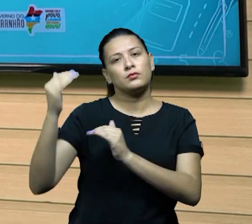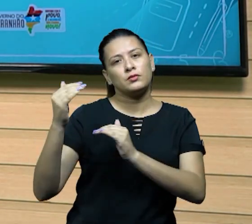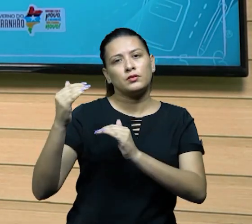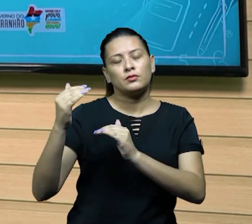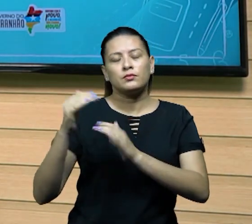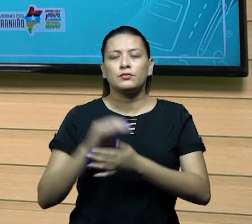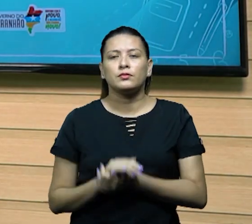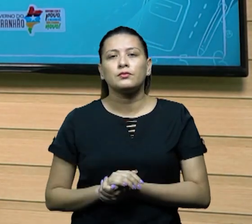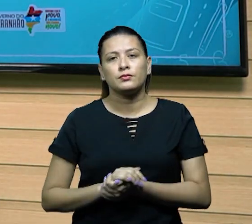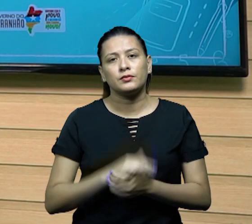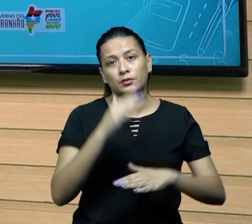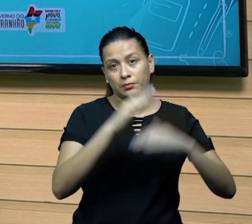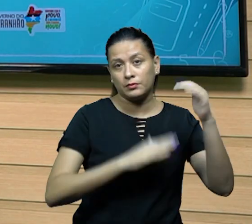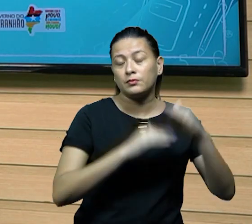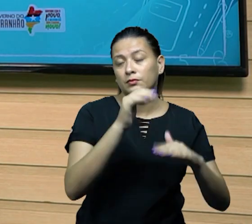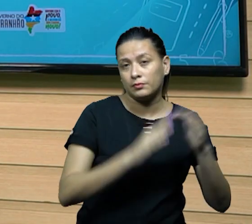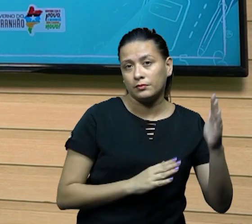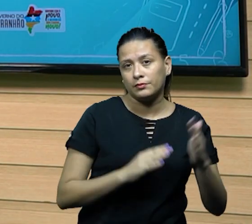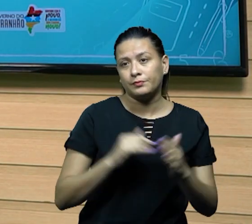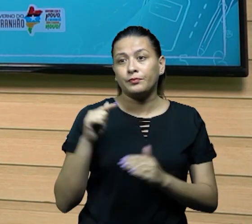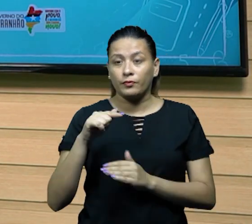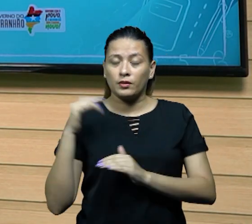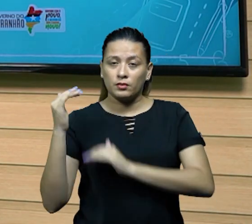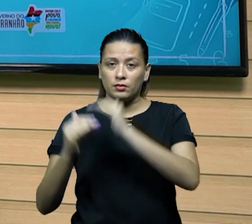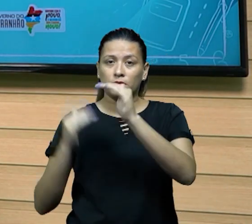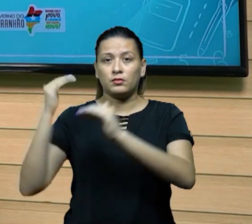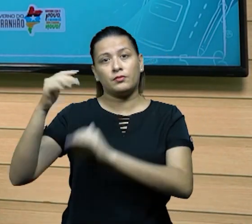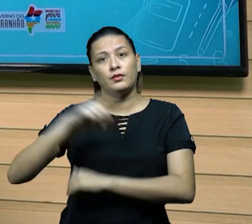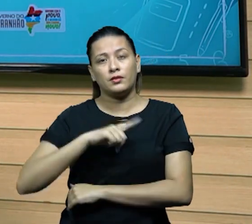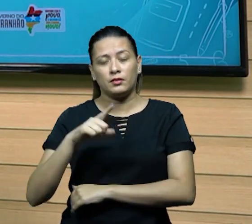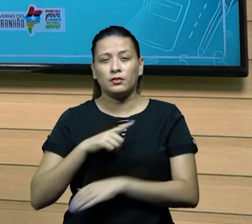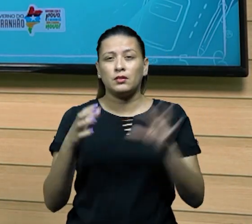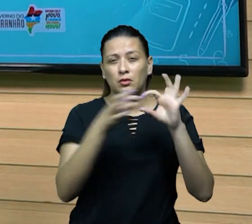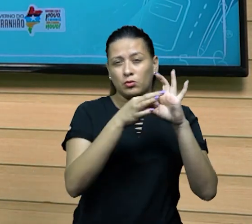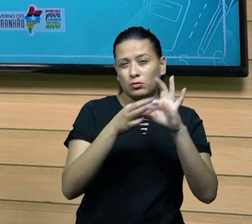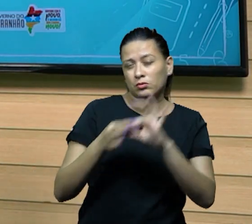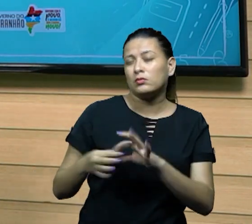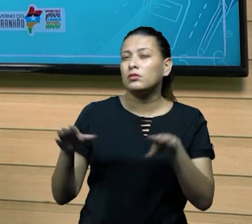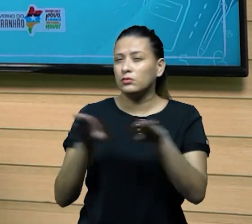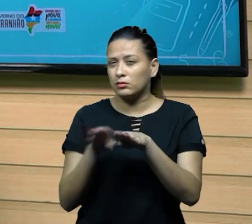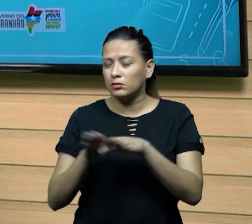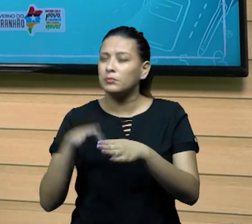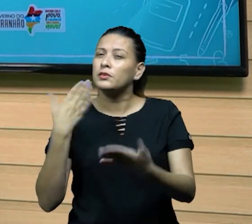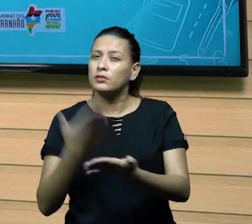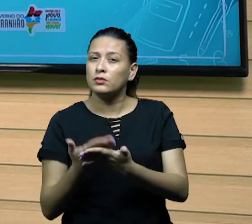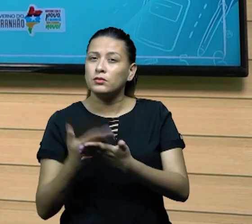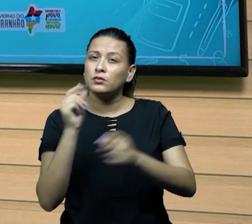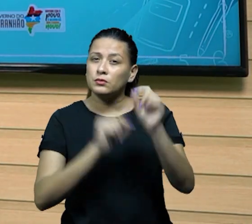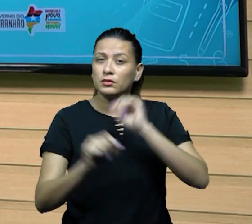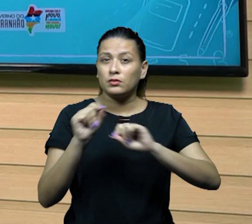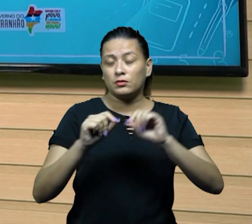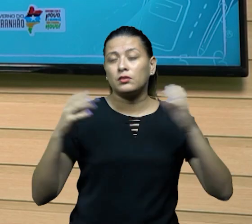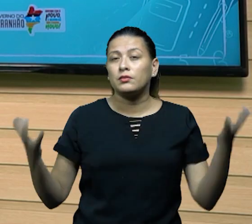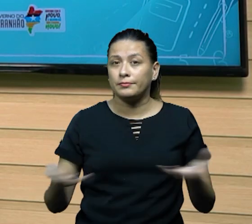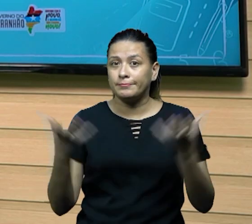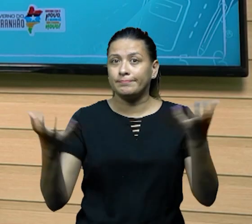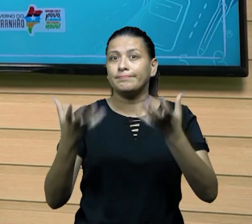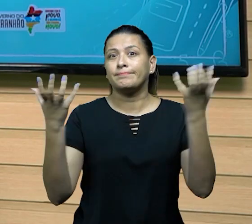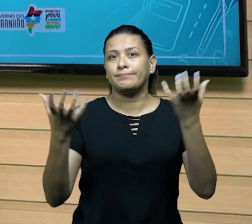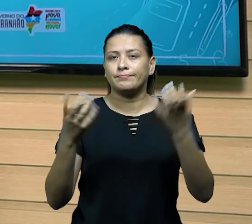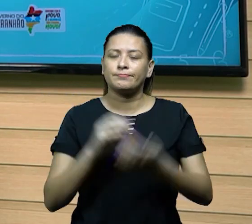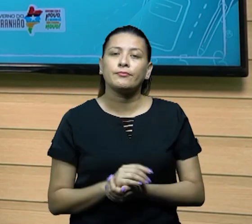de desenvolver o funcionário. Porque quando eu desenvolvo ele, vem uma outra situação também que nós já estudamos, que é a questão